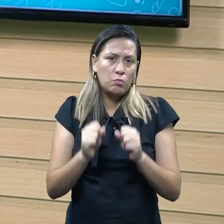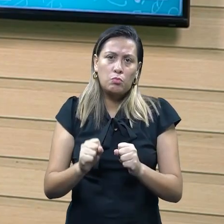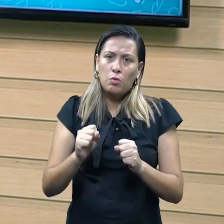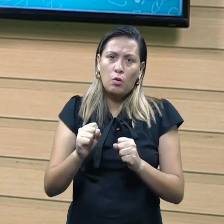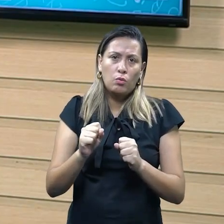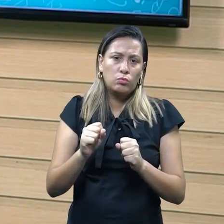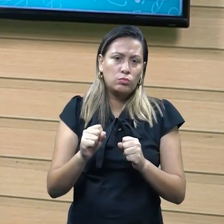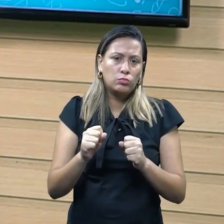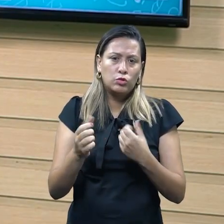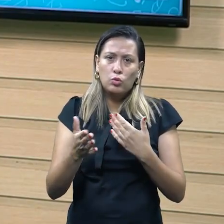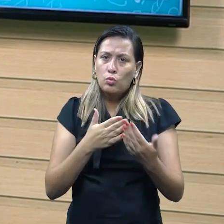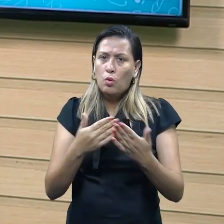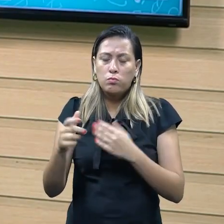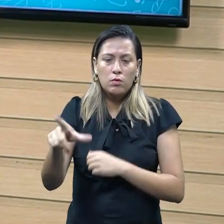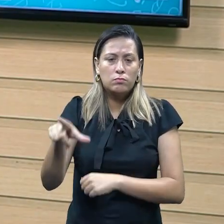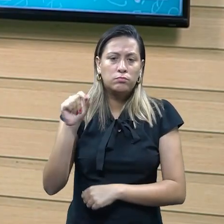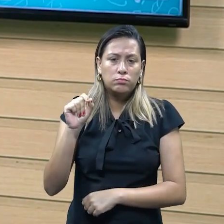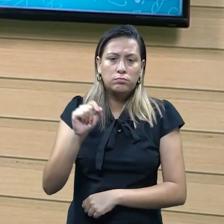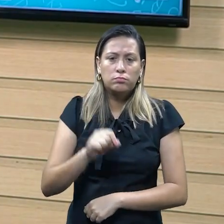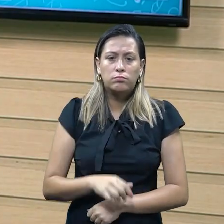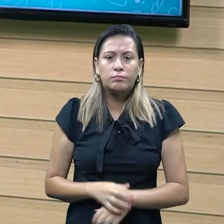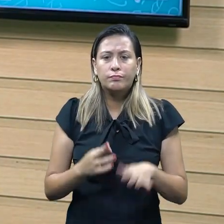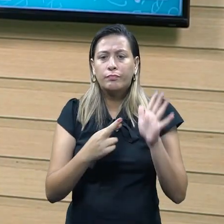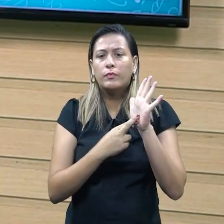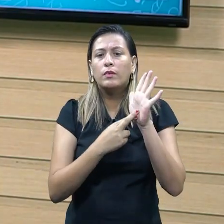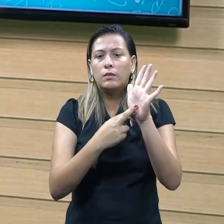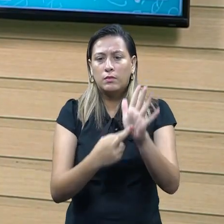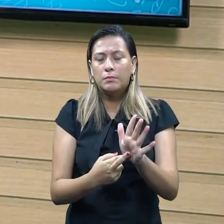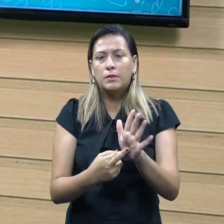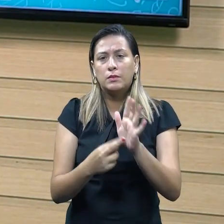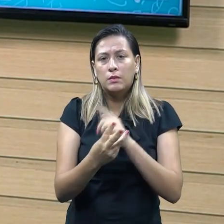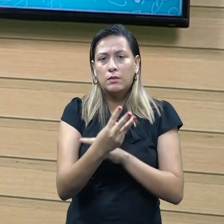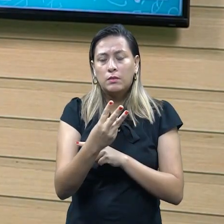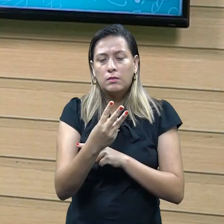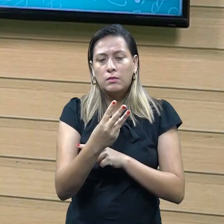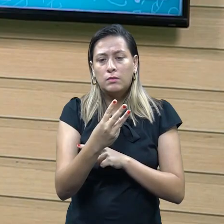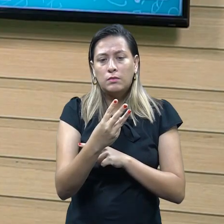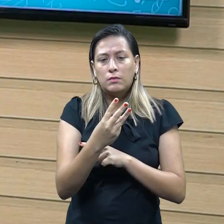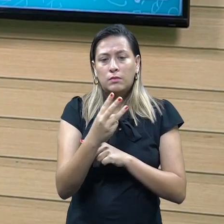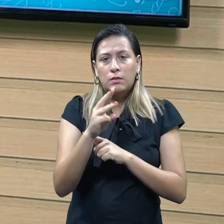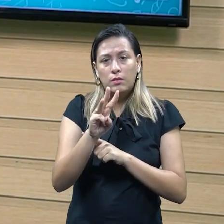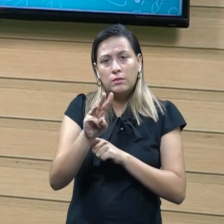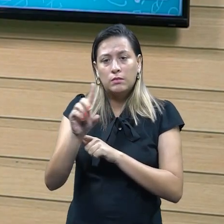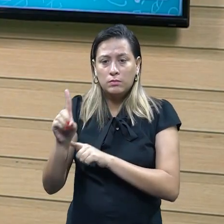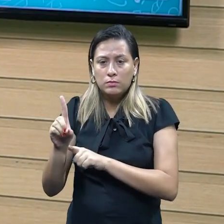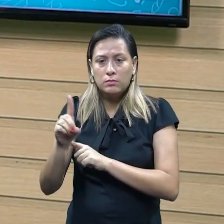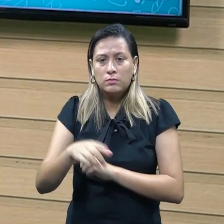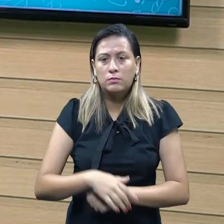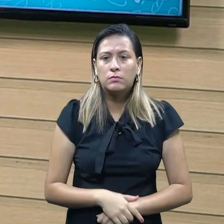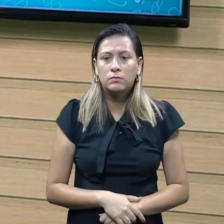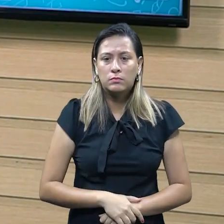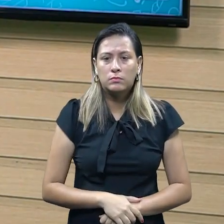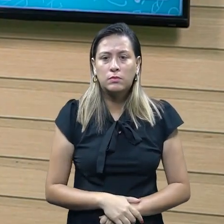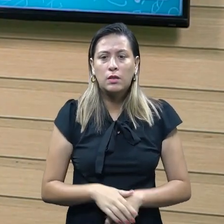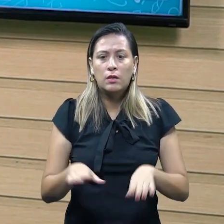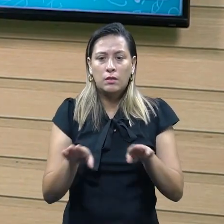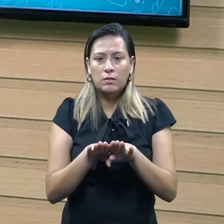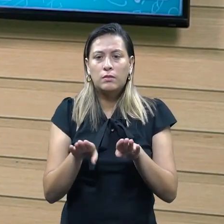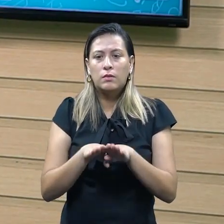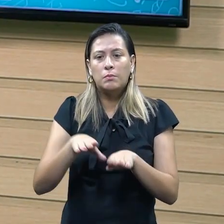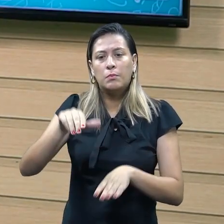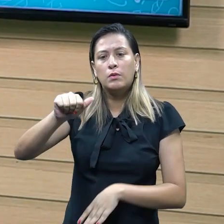pode ser qualquer ponto. E aí está representado, tá, em 3 dimensões com esse ponto alfa que